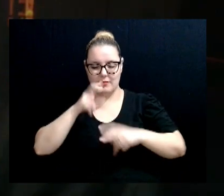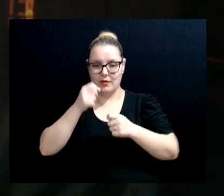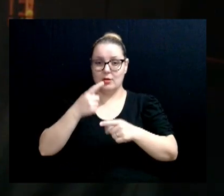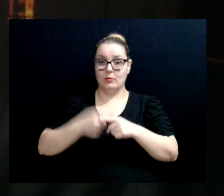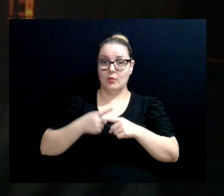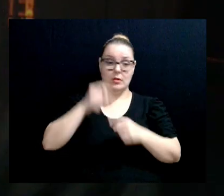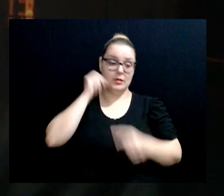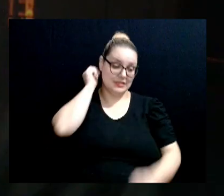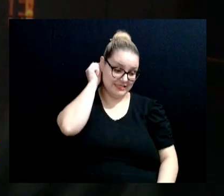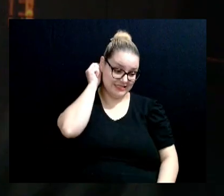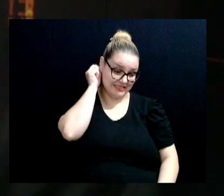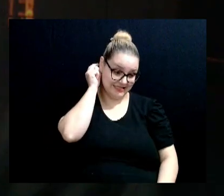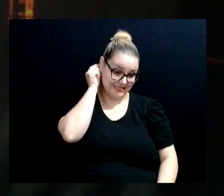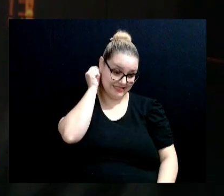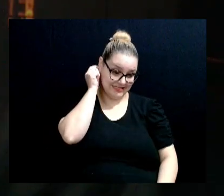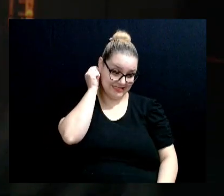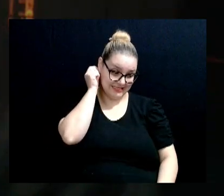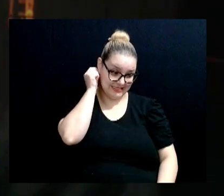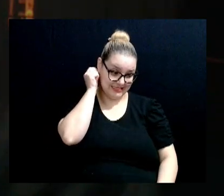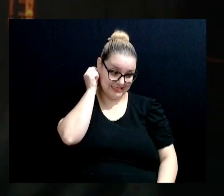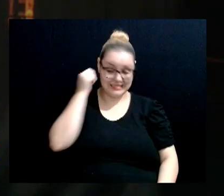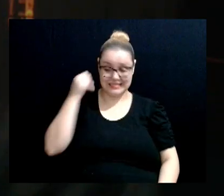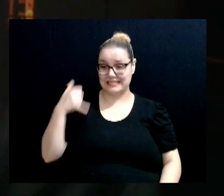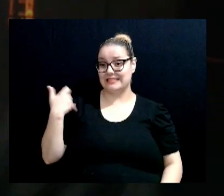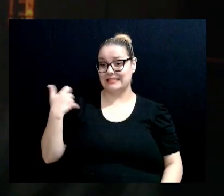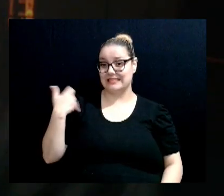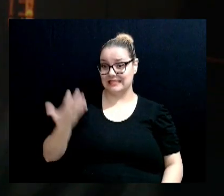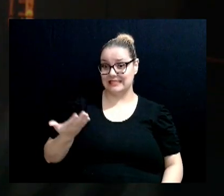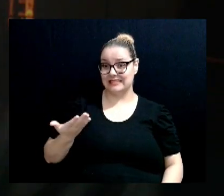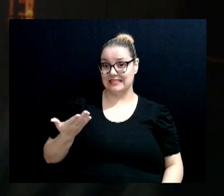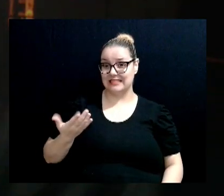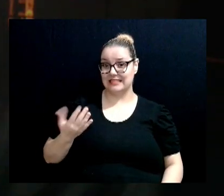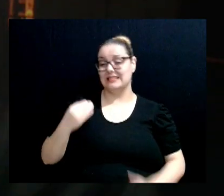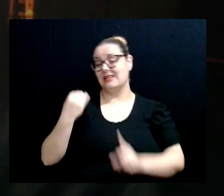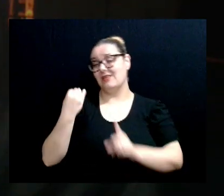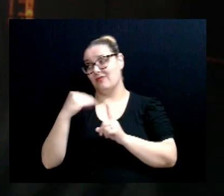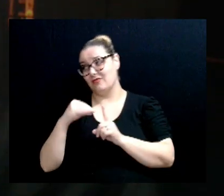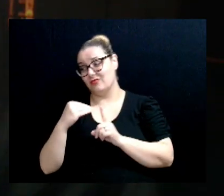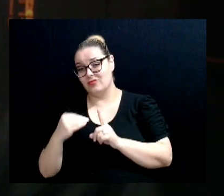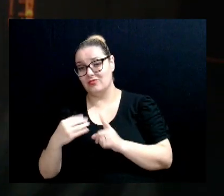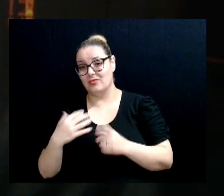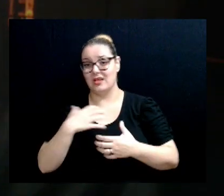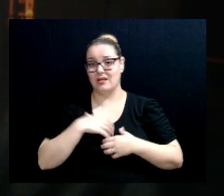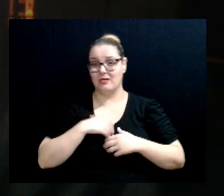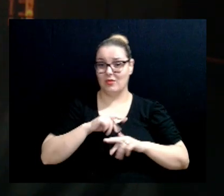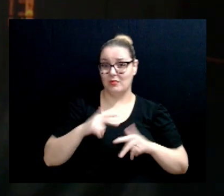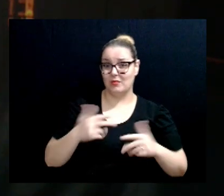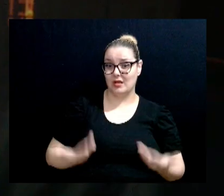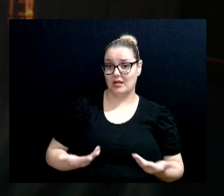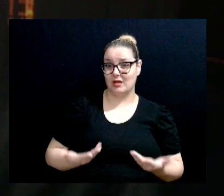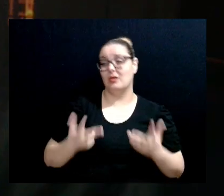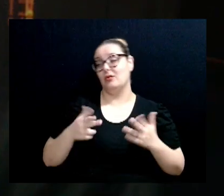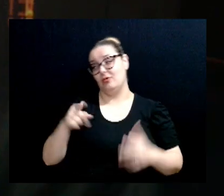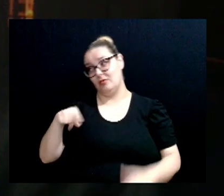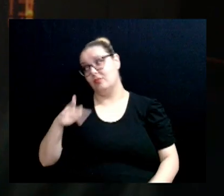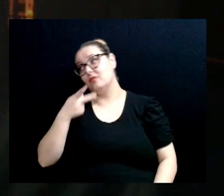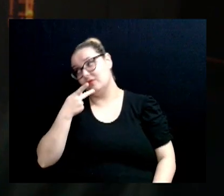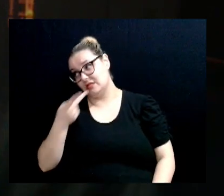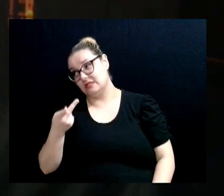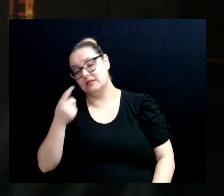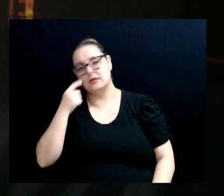etária, ela ainda está vulnerável emocionalmente, como vocês dizem, o